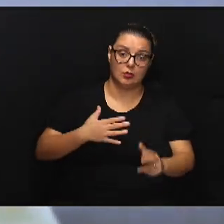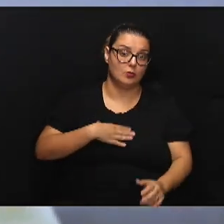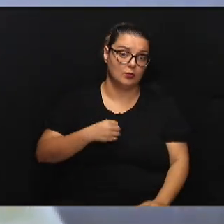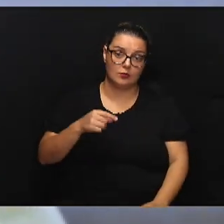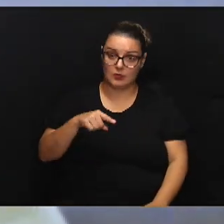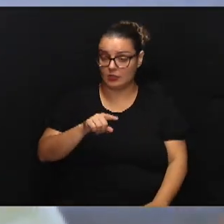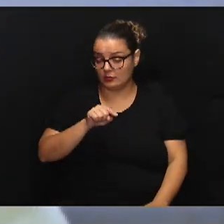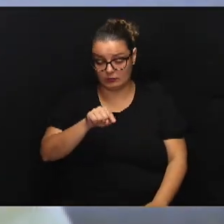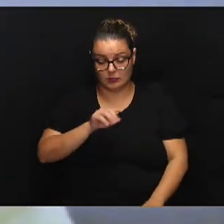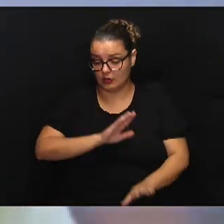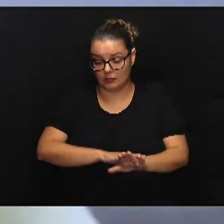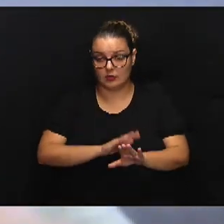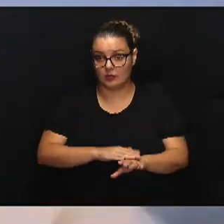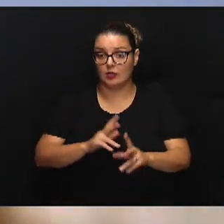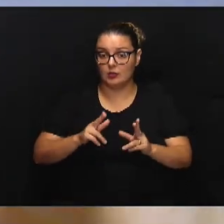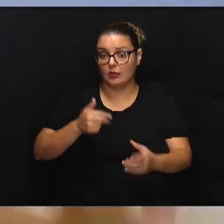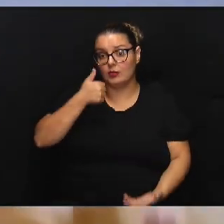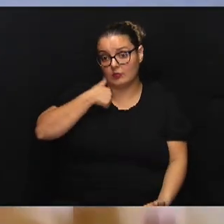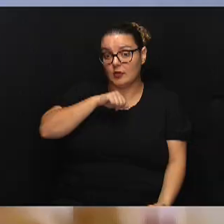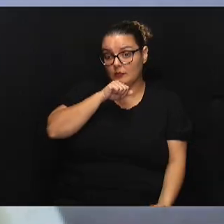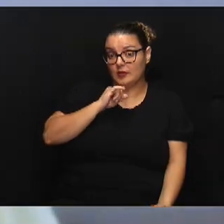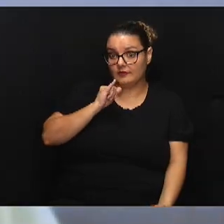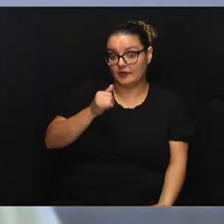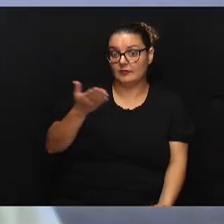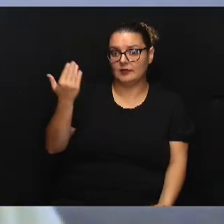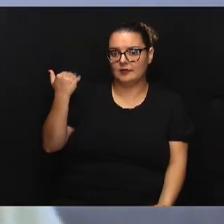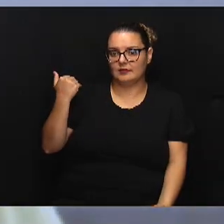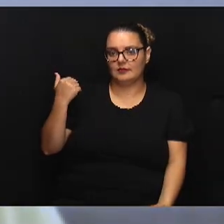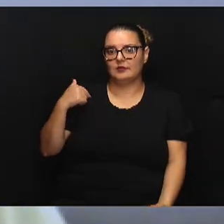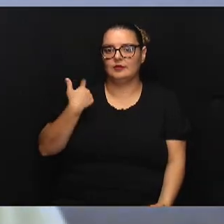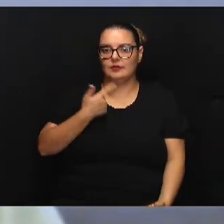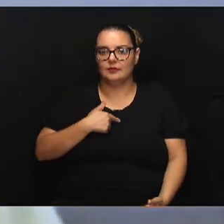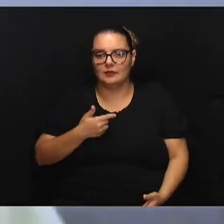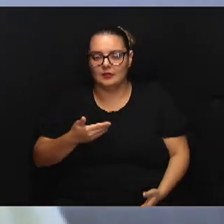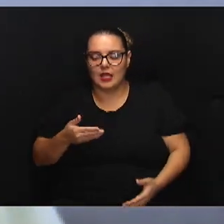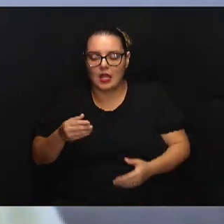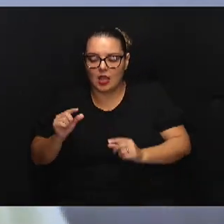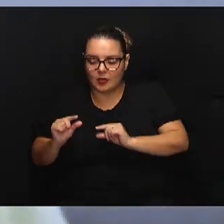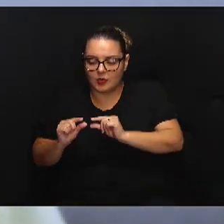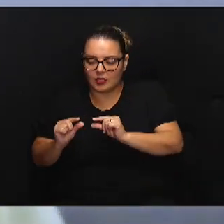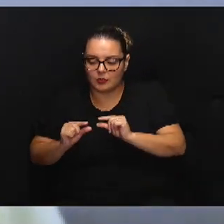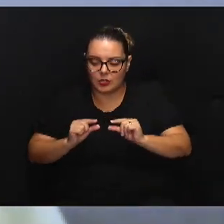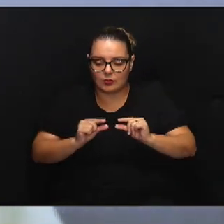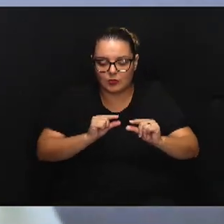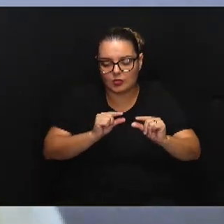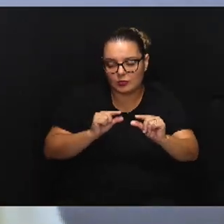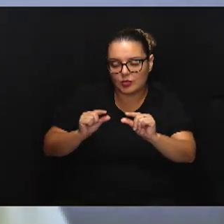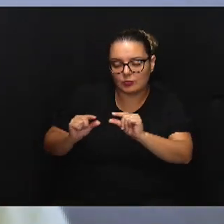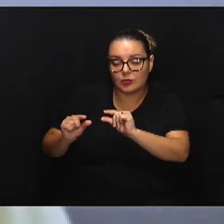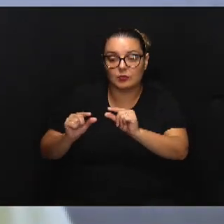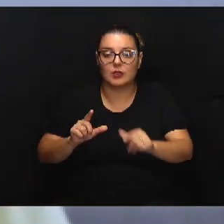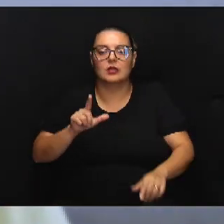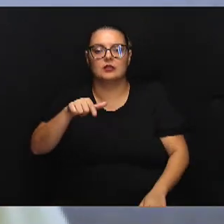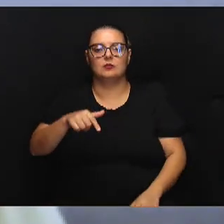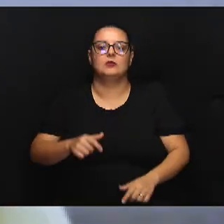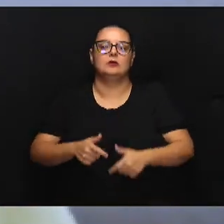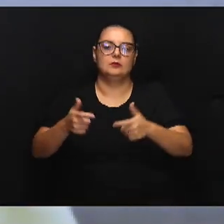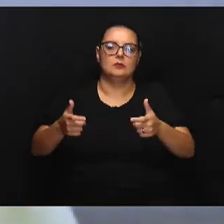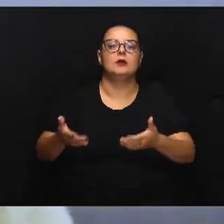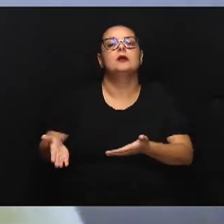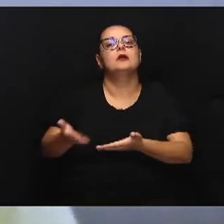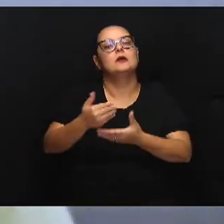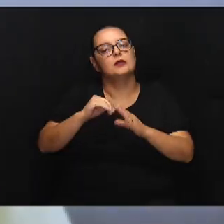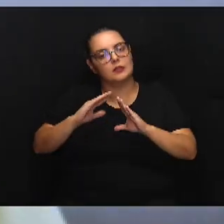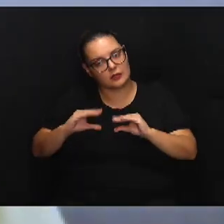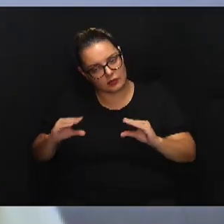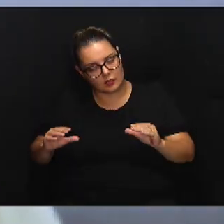funciona. A gente, como dizia minha mãe antigamente, a gente vai comendo pelas bordas. A gente precisa de acolher essa